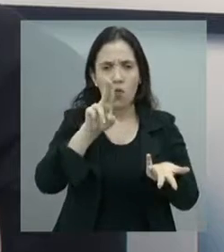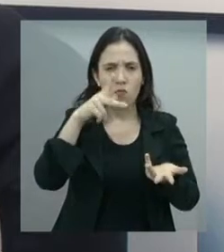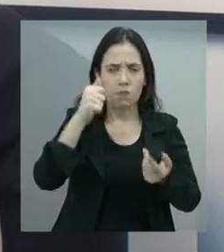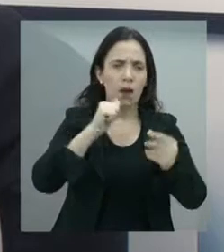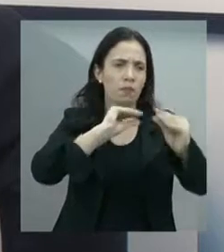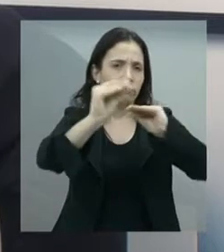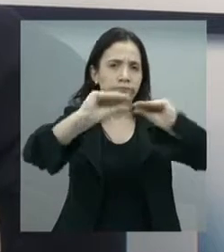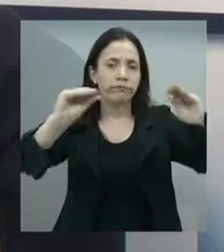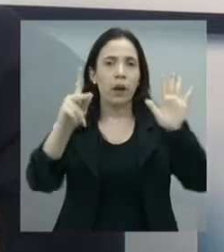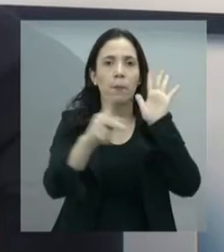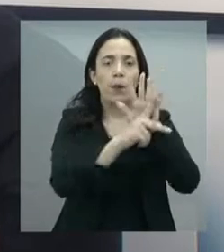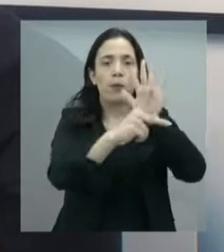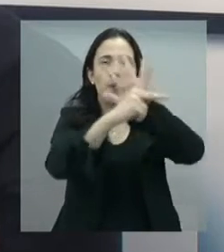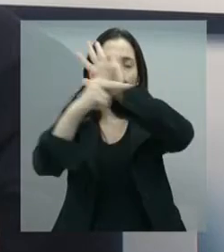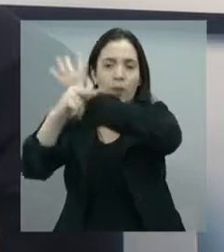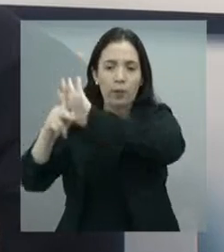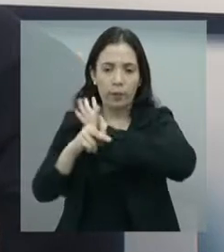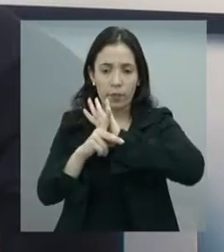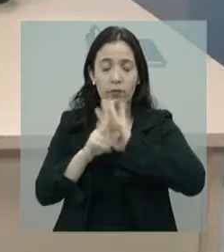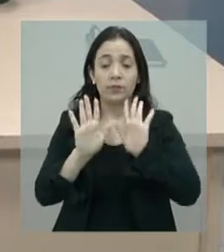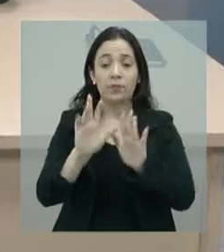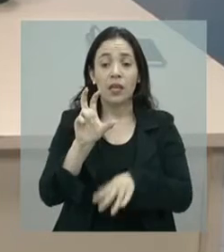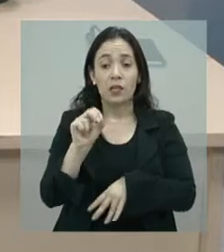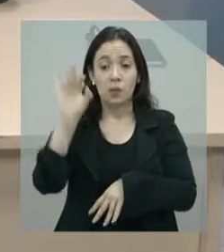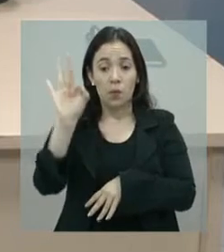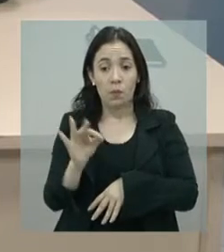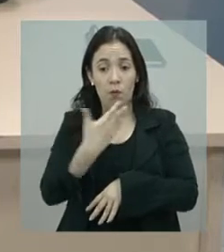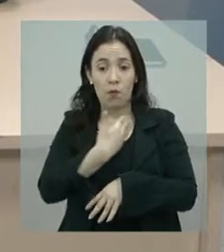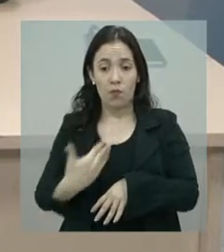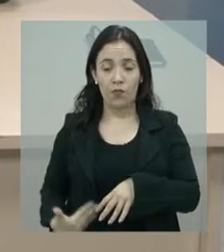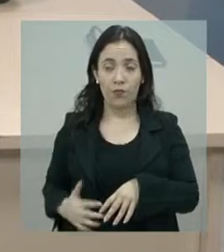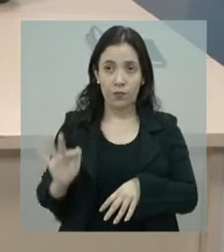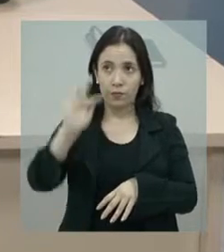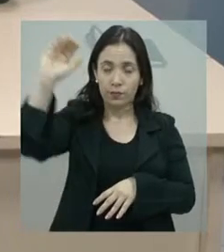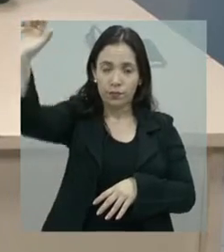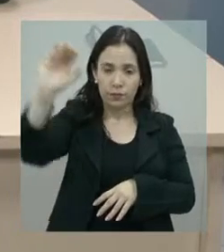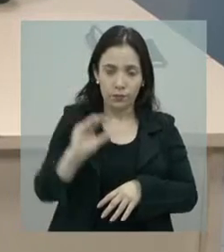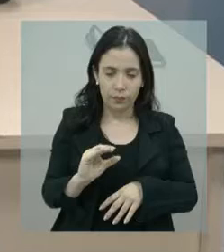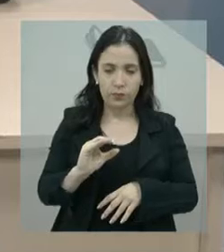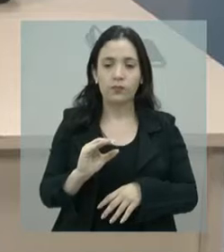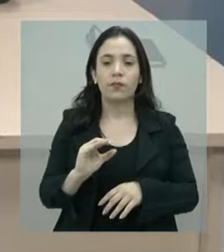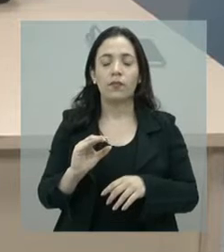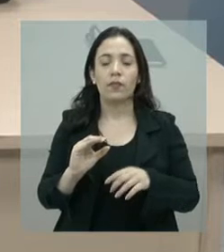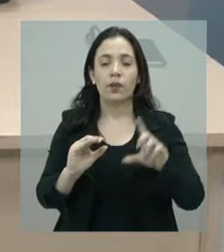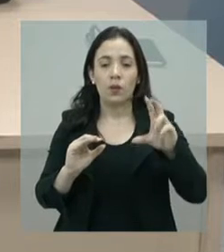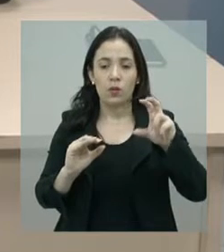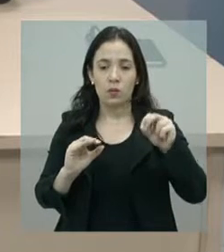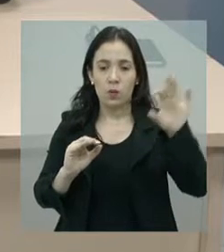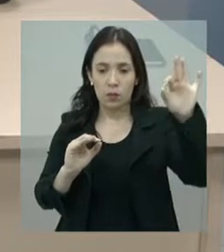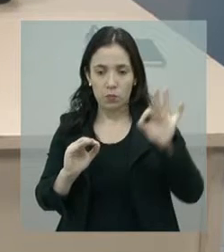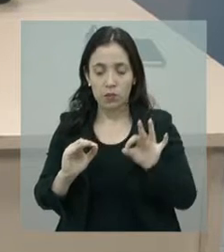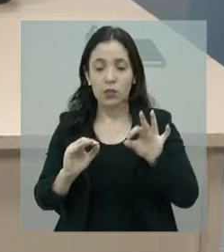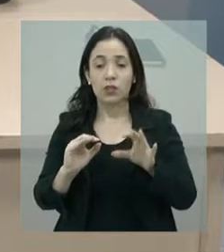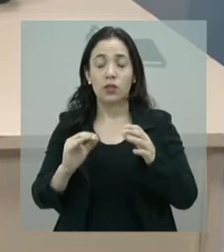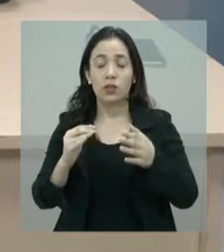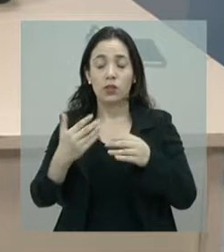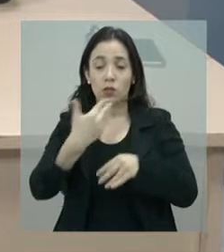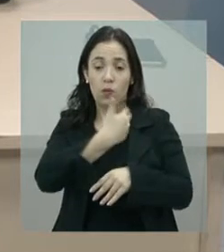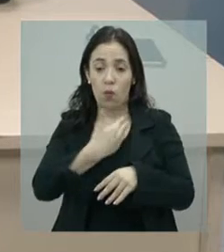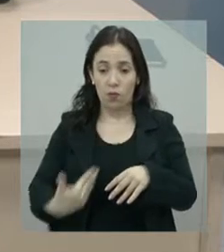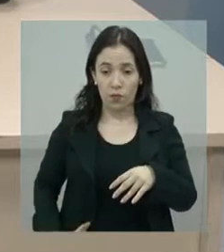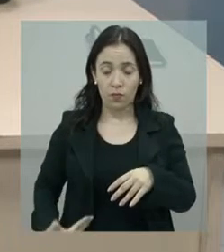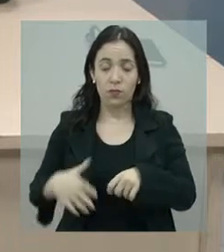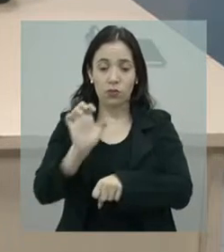As UPAs foi assim, 50% do governo federal, 50% do estado e do município. O problema é que esse valor do governo federal